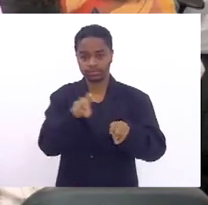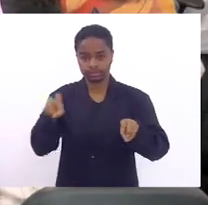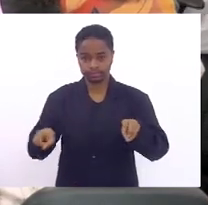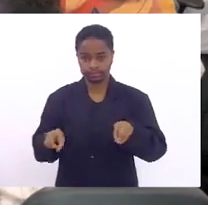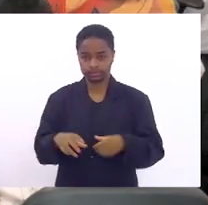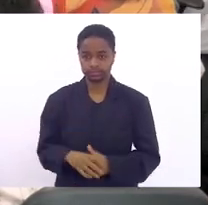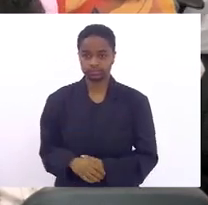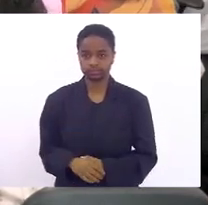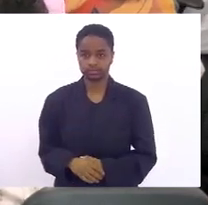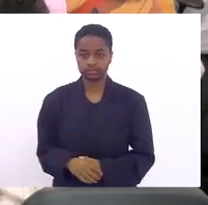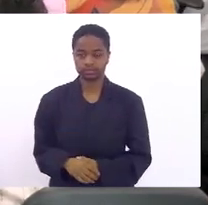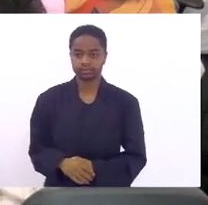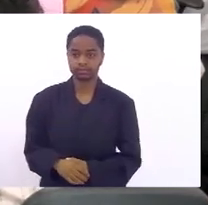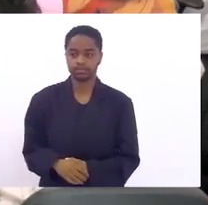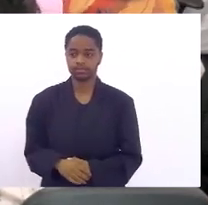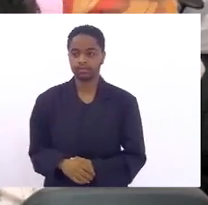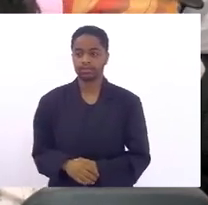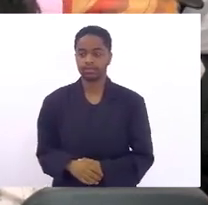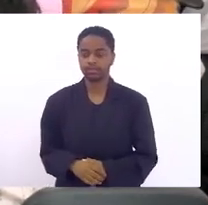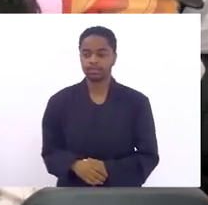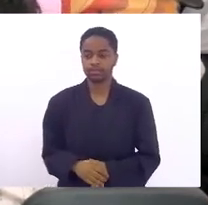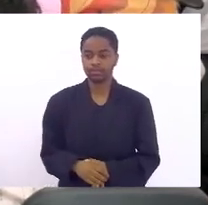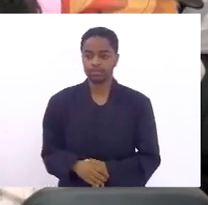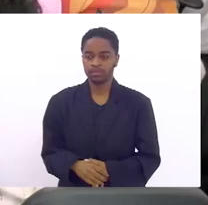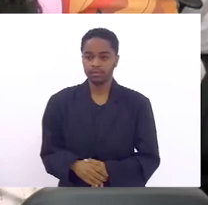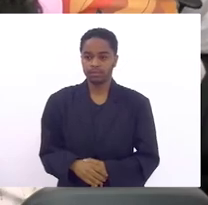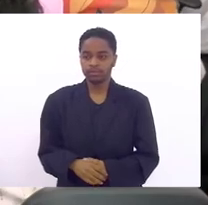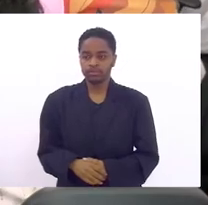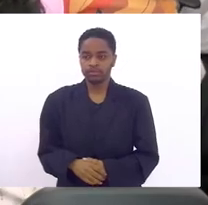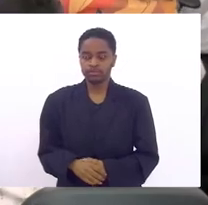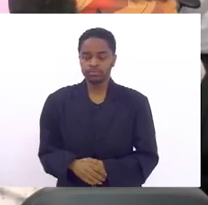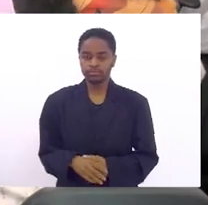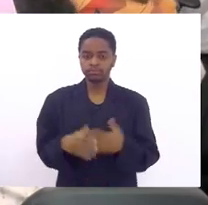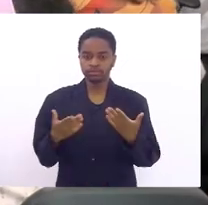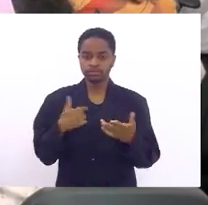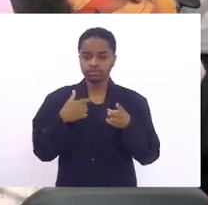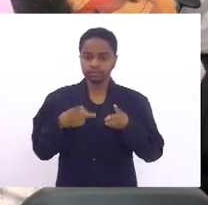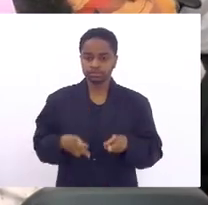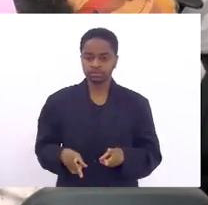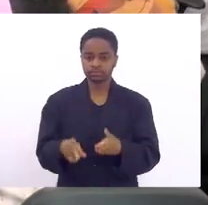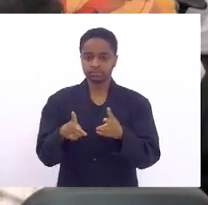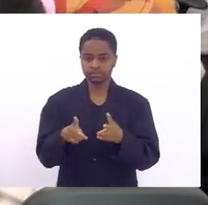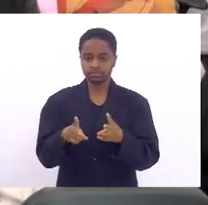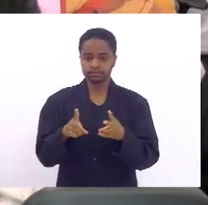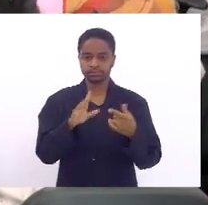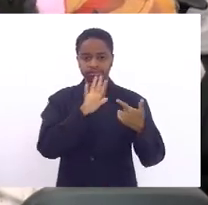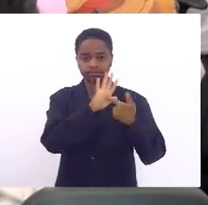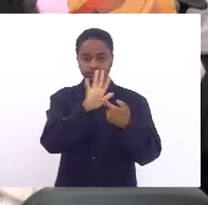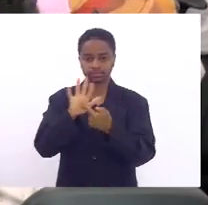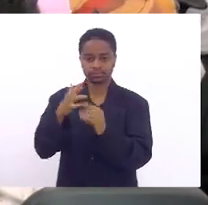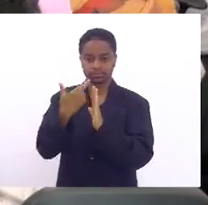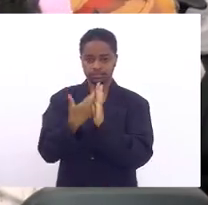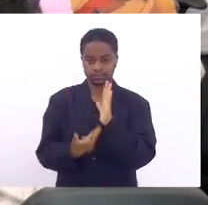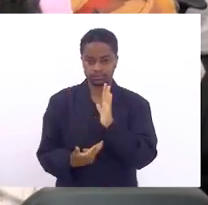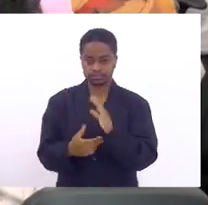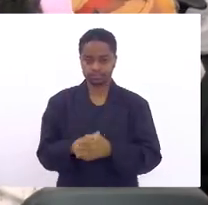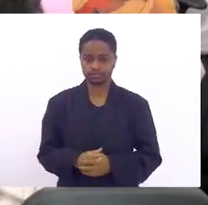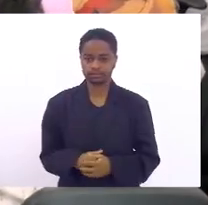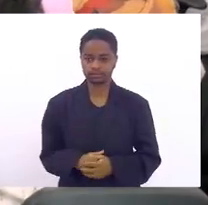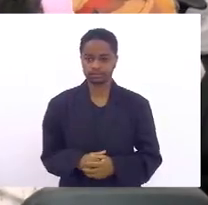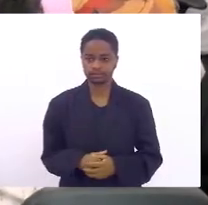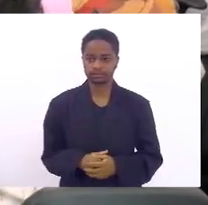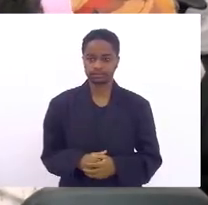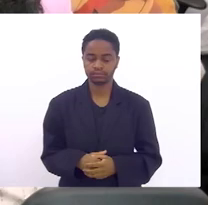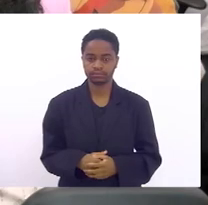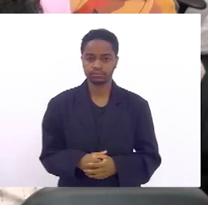e e E aí caminhando aqui com o nosso apresentação do nosso relatório